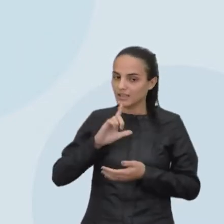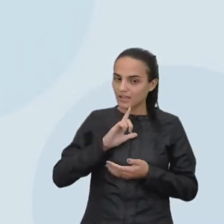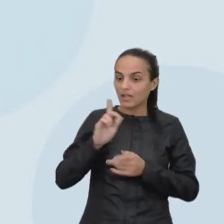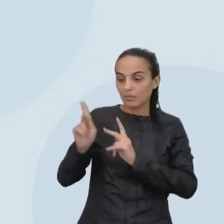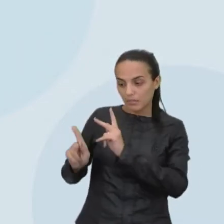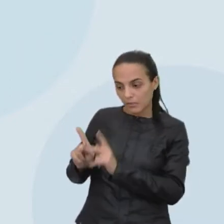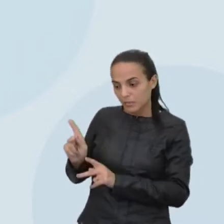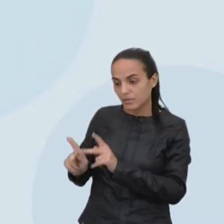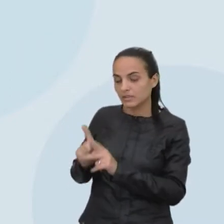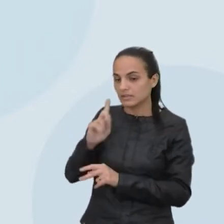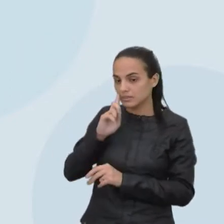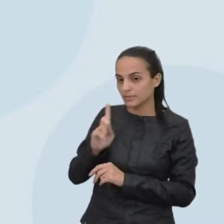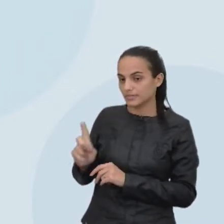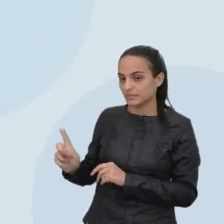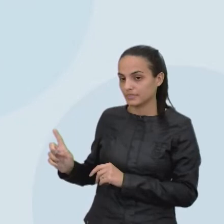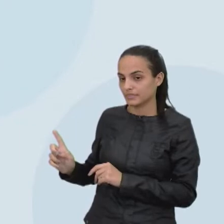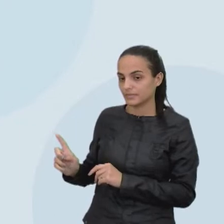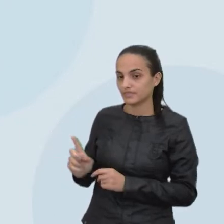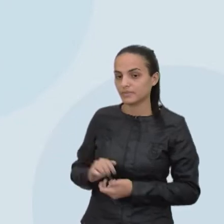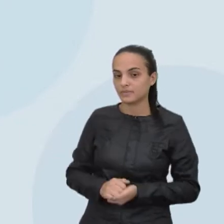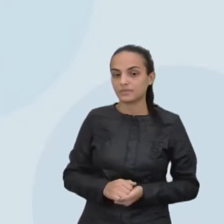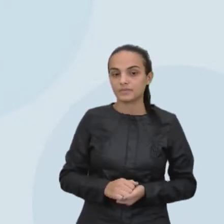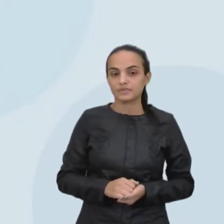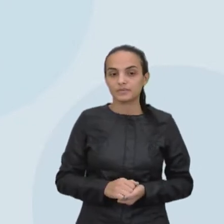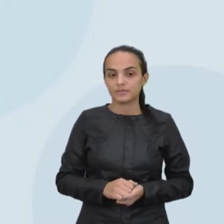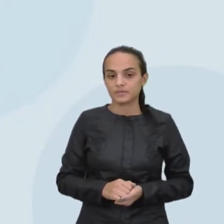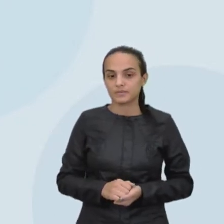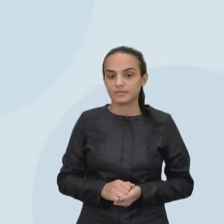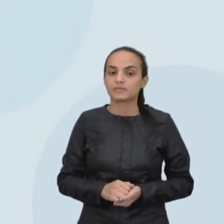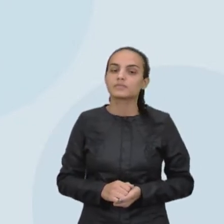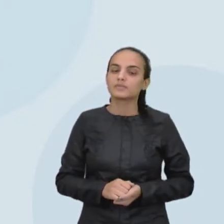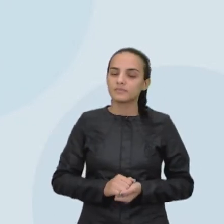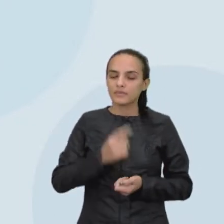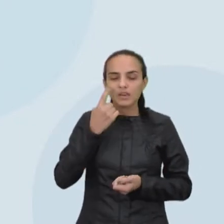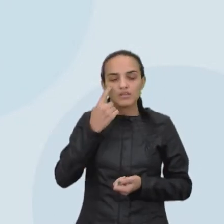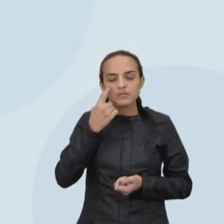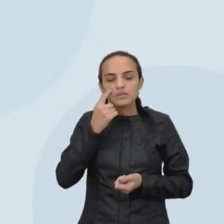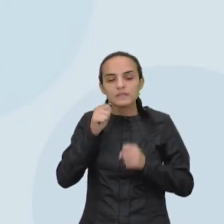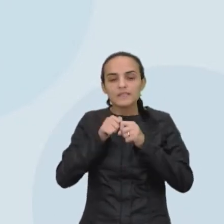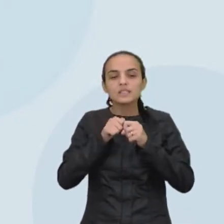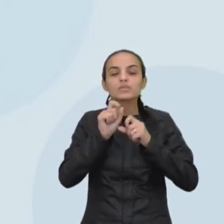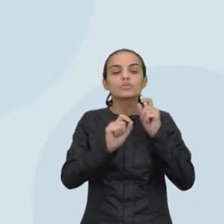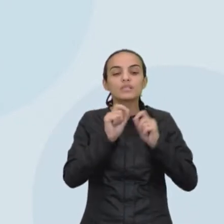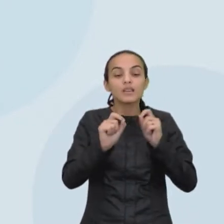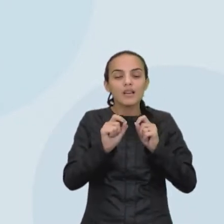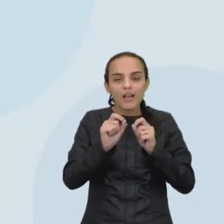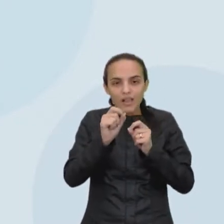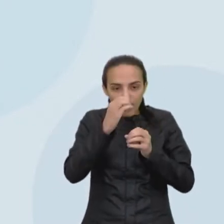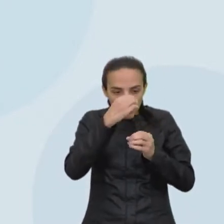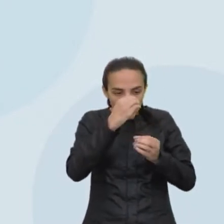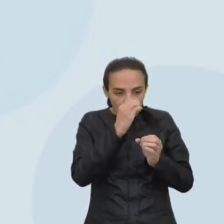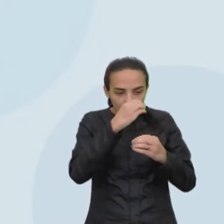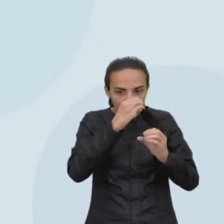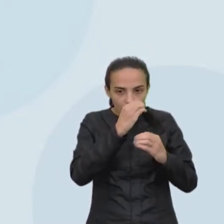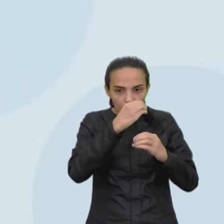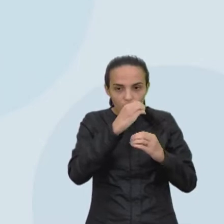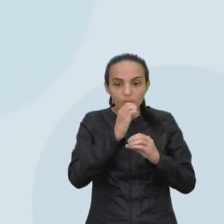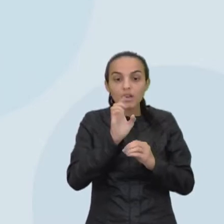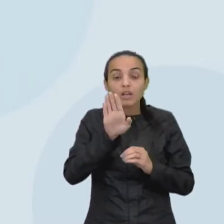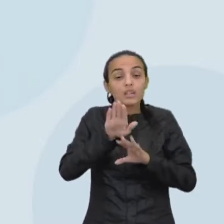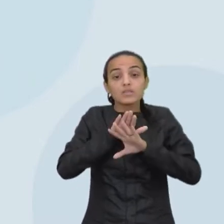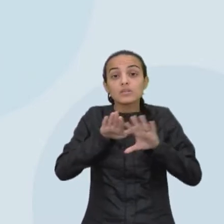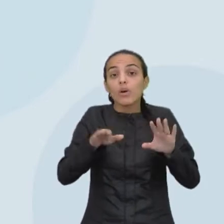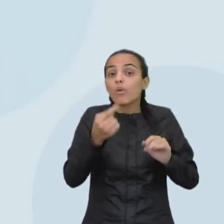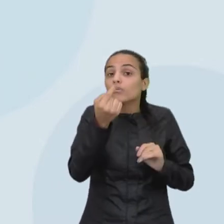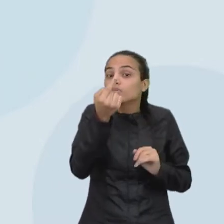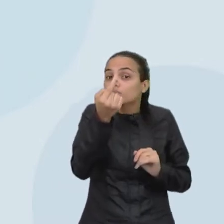né? Considera que essa população seja inteira. Aí vai lá, opa, o que eu estou fazendo aí? A lupinha pegou o quê? Tá analisando apenas uma parte